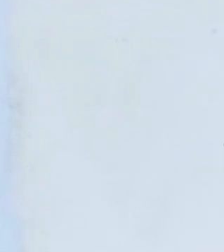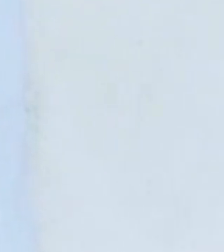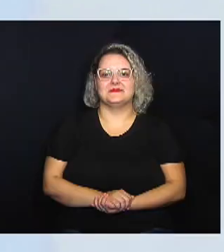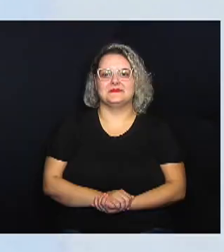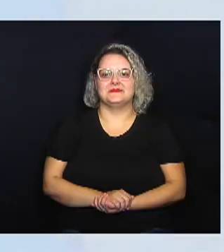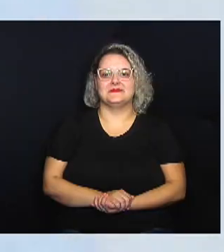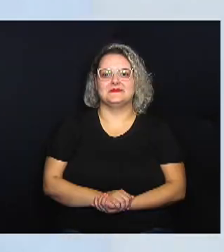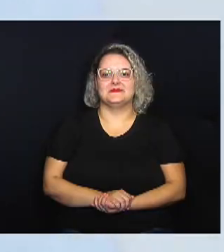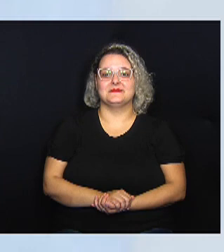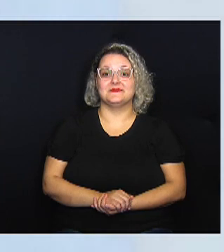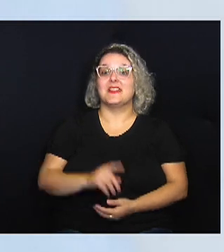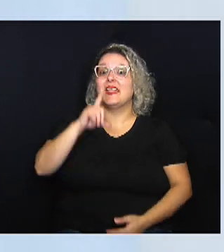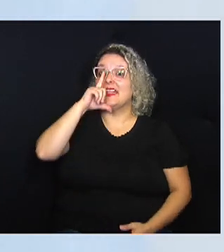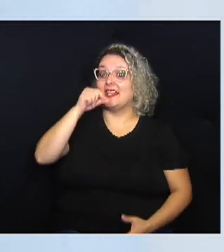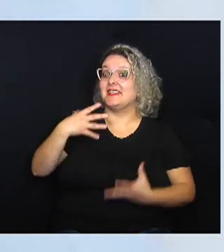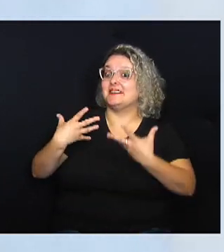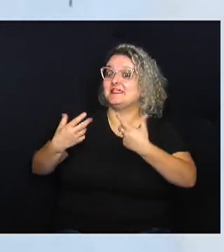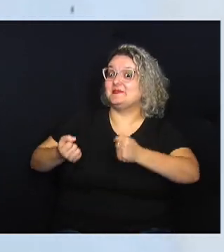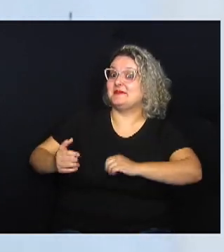Municipal de Campinas